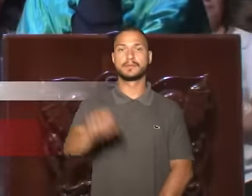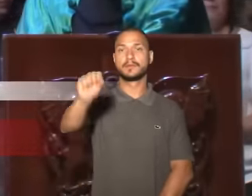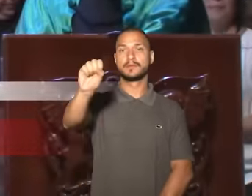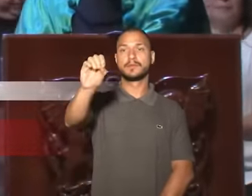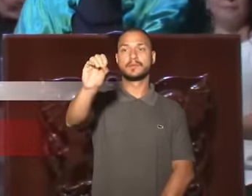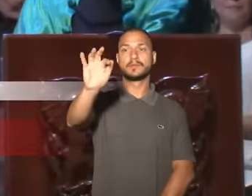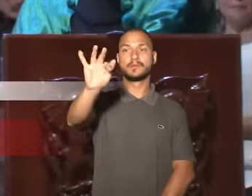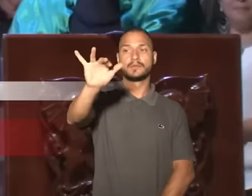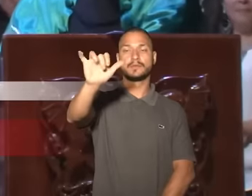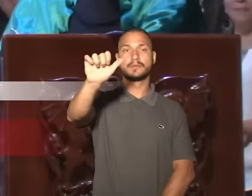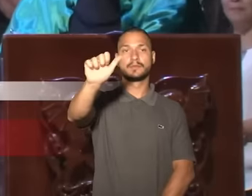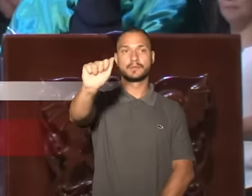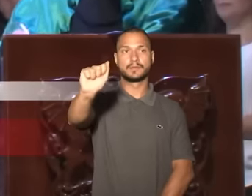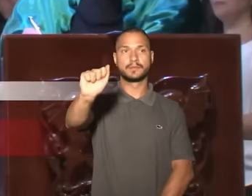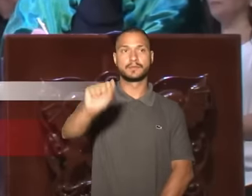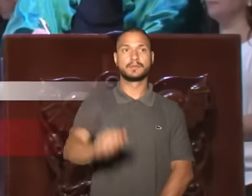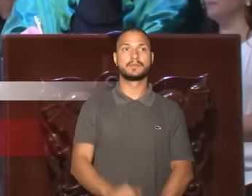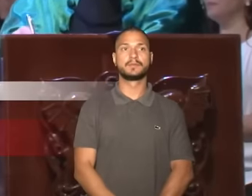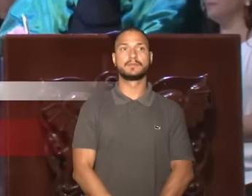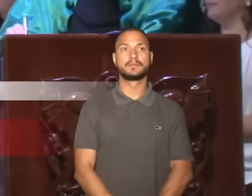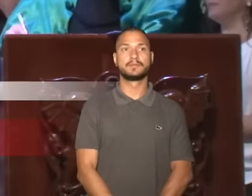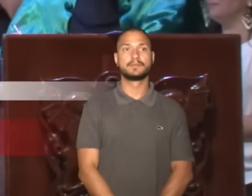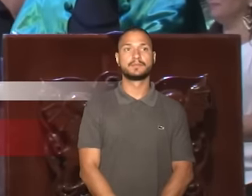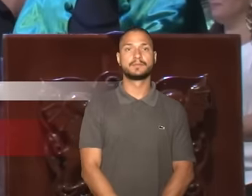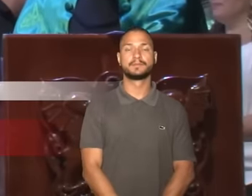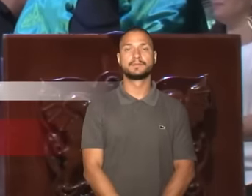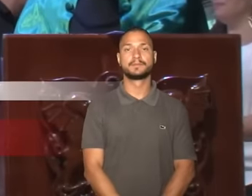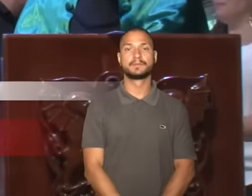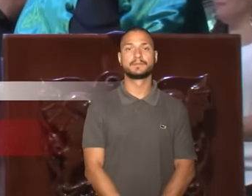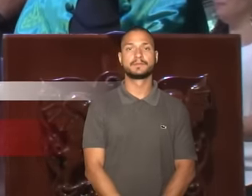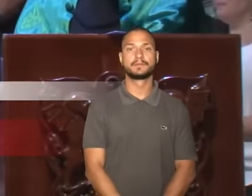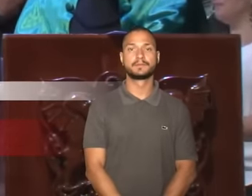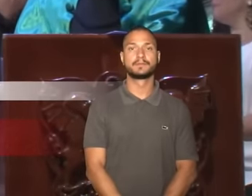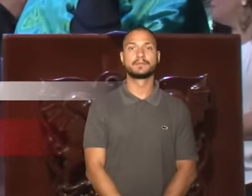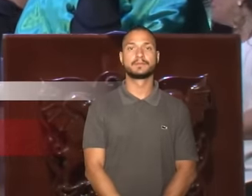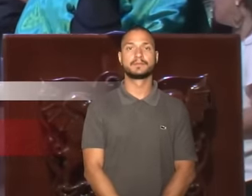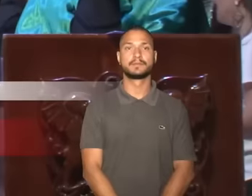Sofia Aspaan Pedroso.